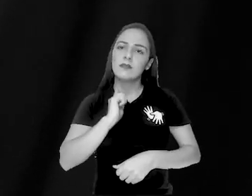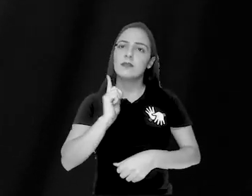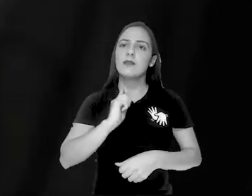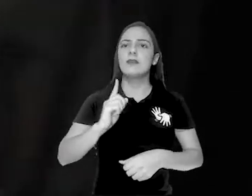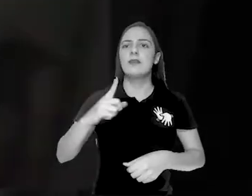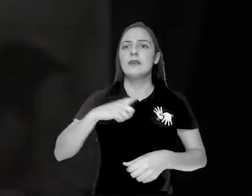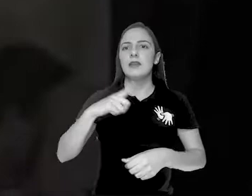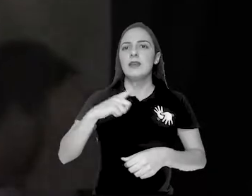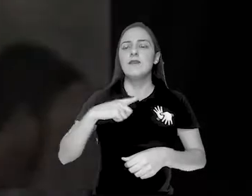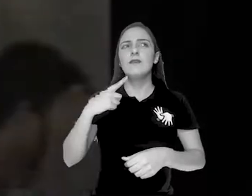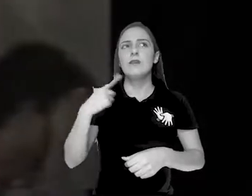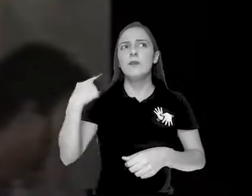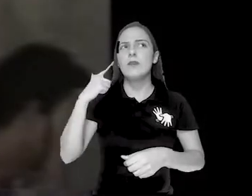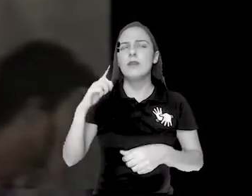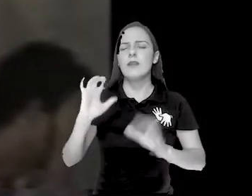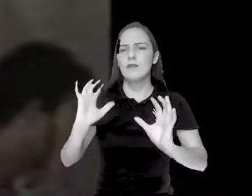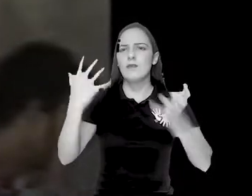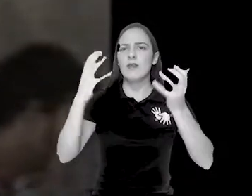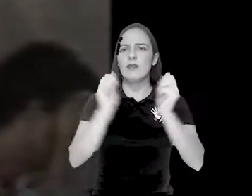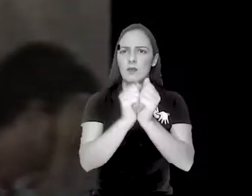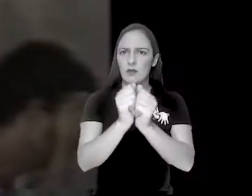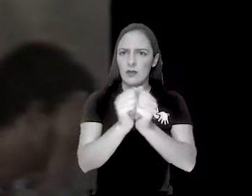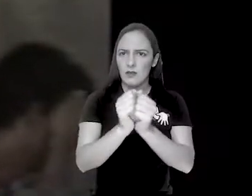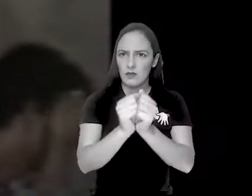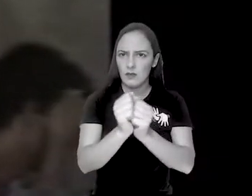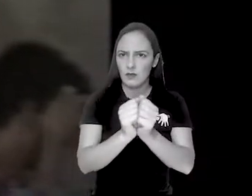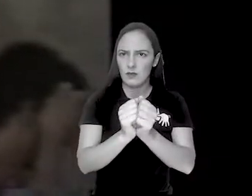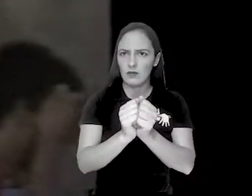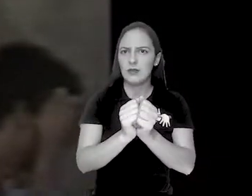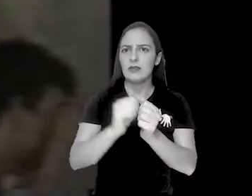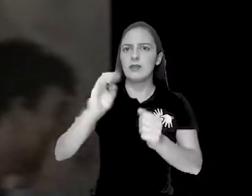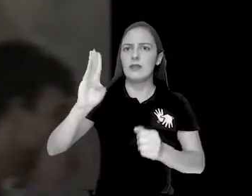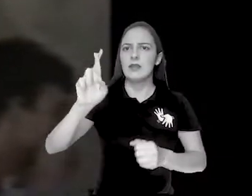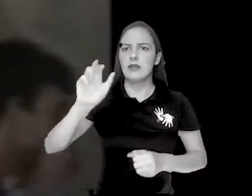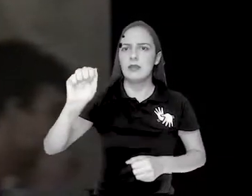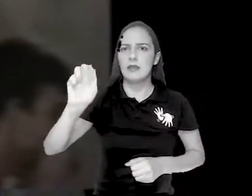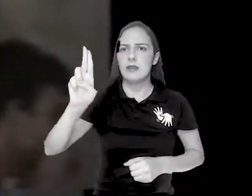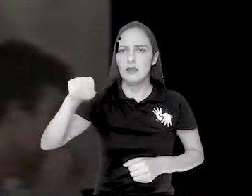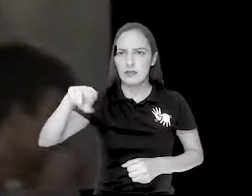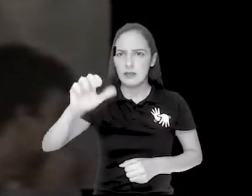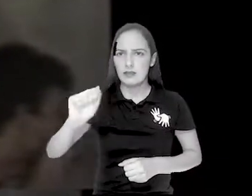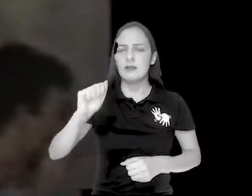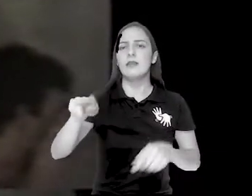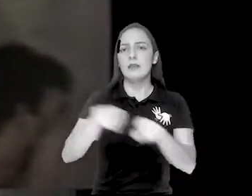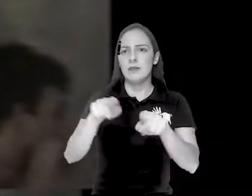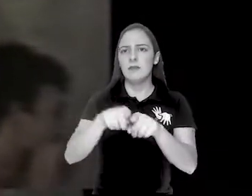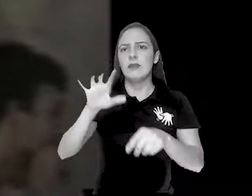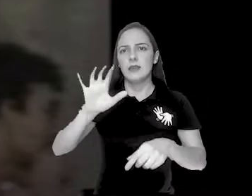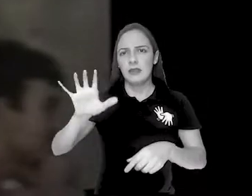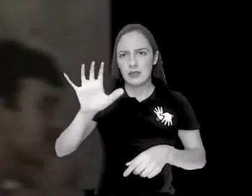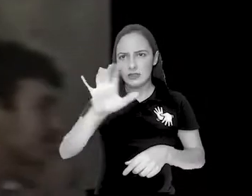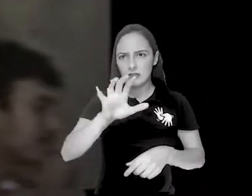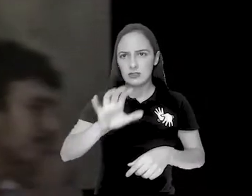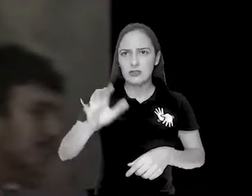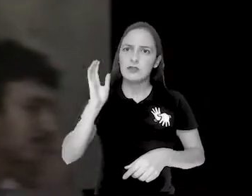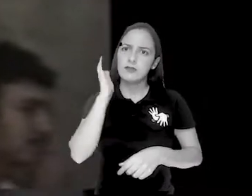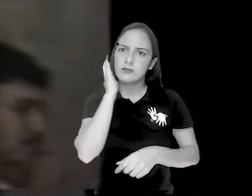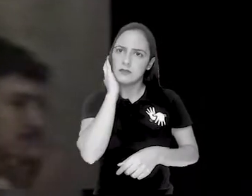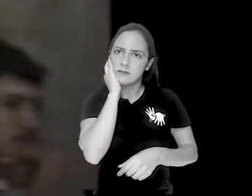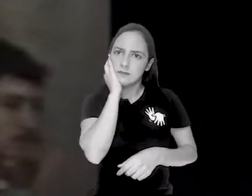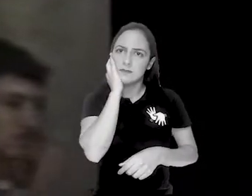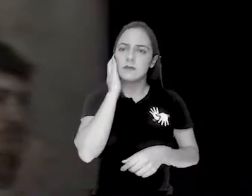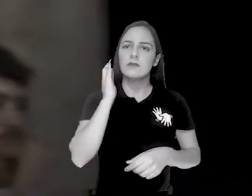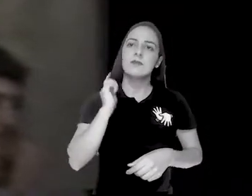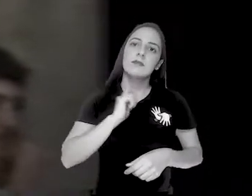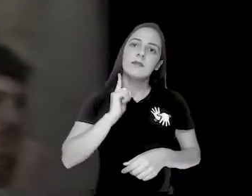da comunidade Abraúna, distrito de São João Nepomuceno, também situado na zona da Mata Mineira. Surgiu através